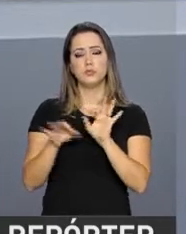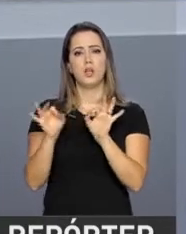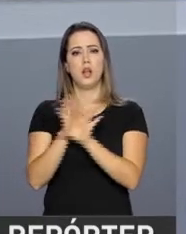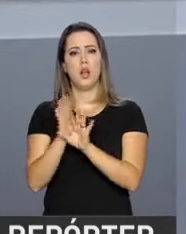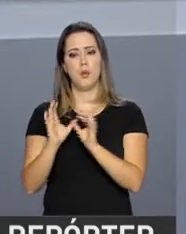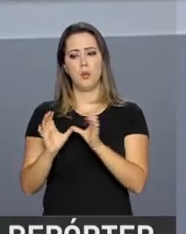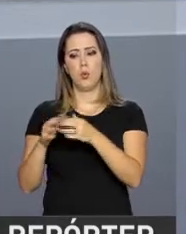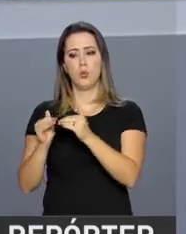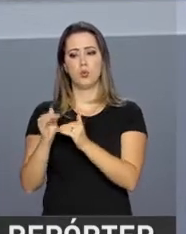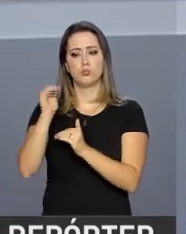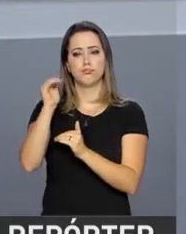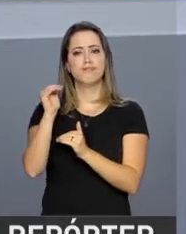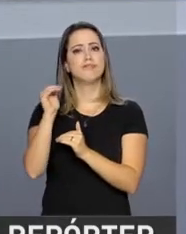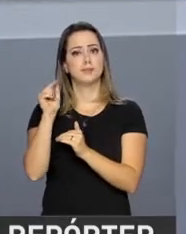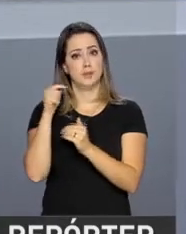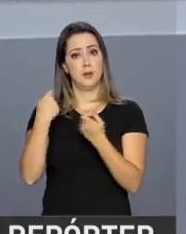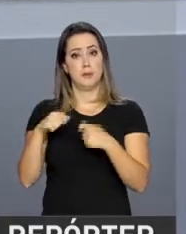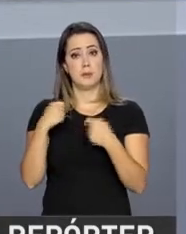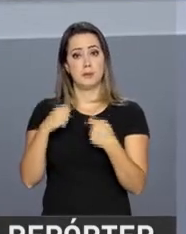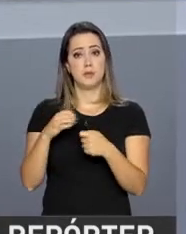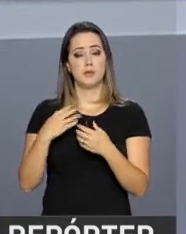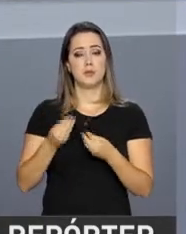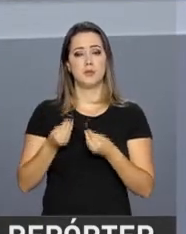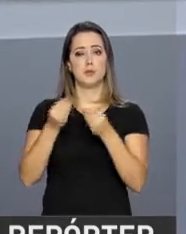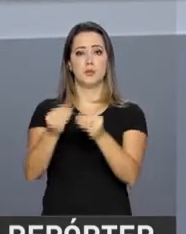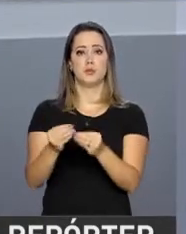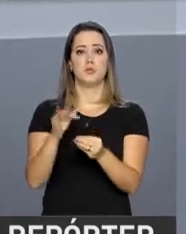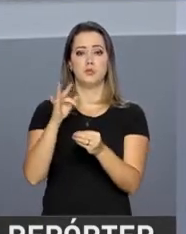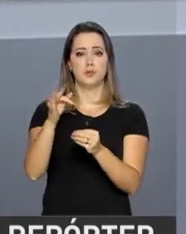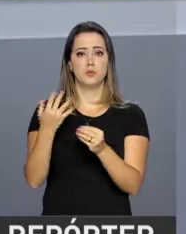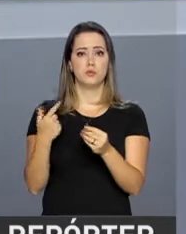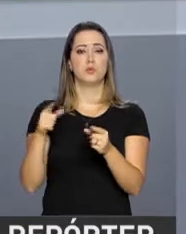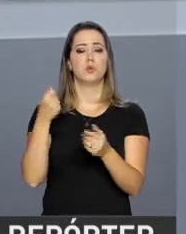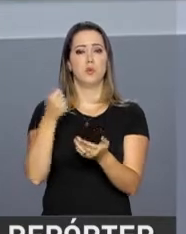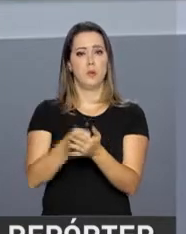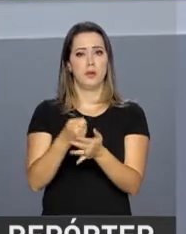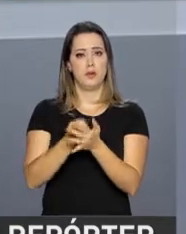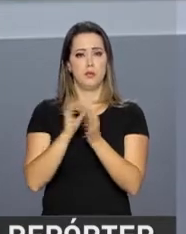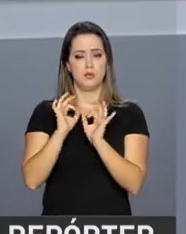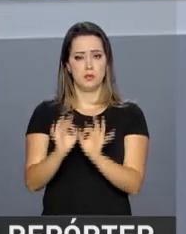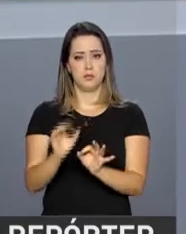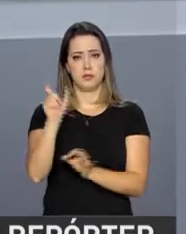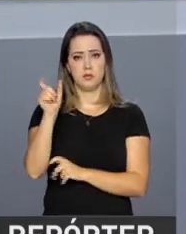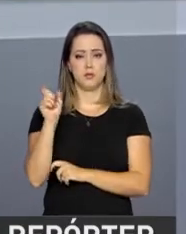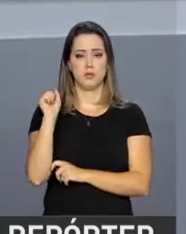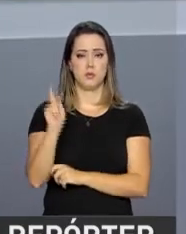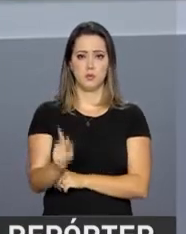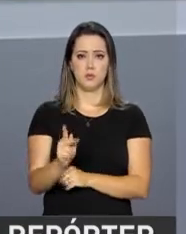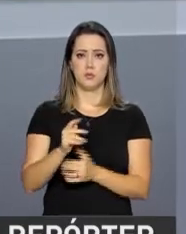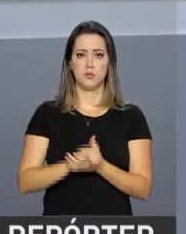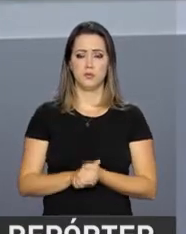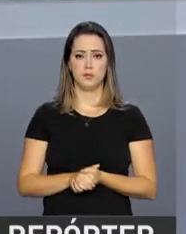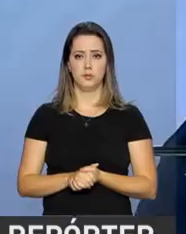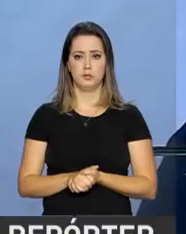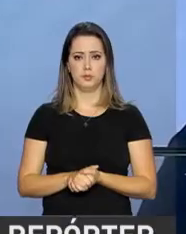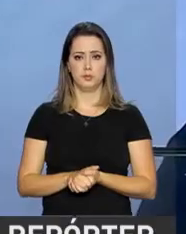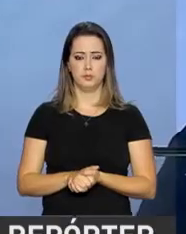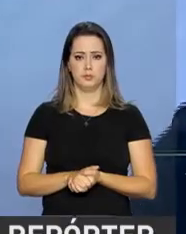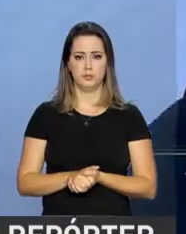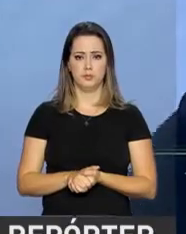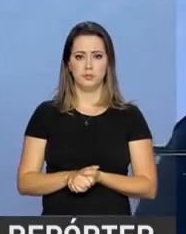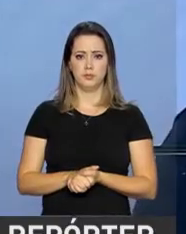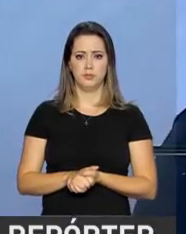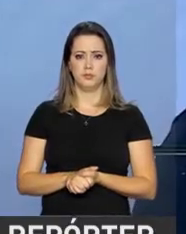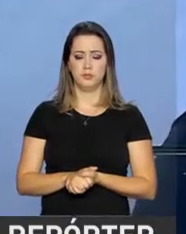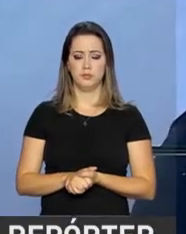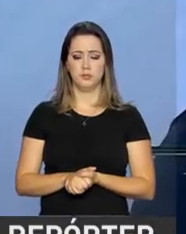acabam com privilégios e são indispensáveis para garantir, inclusive, o pagamento de quem já está aposentado.